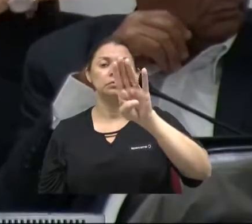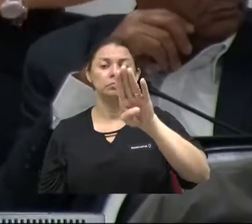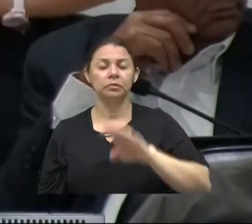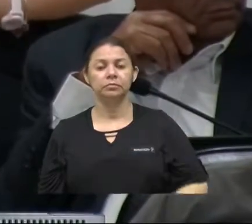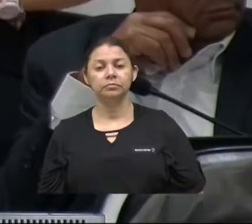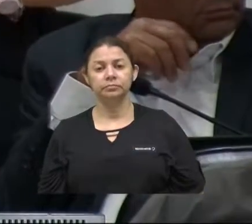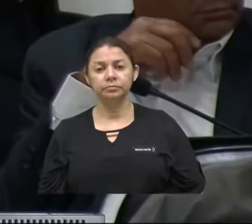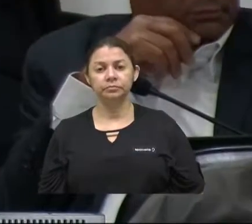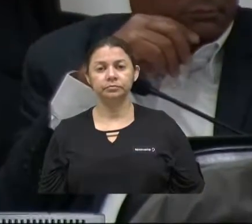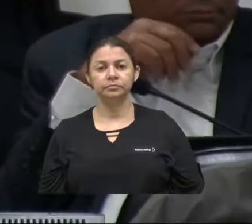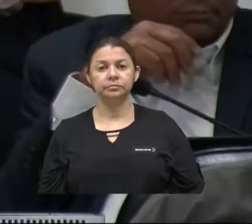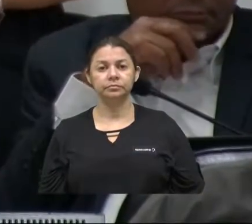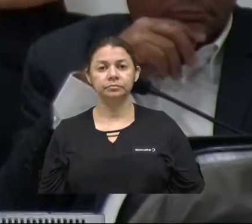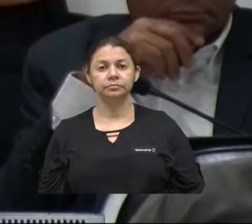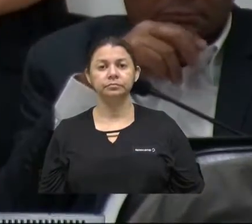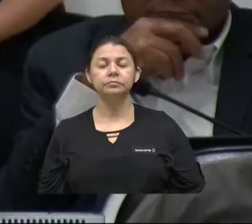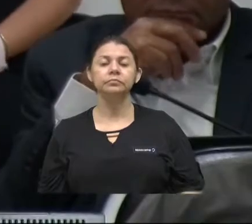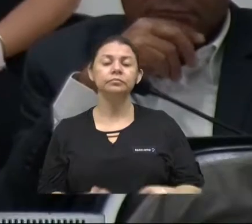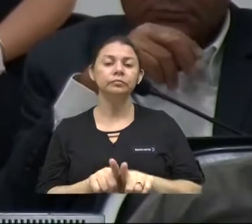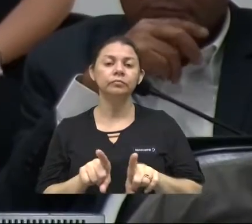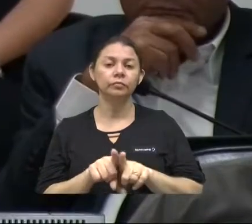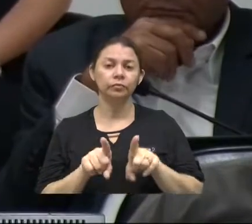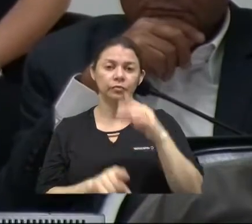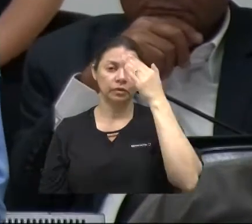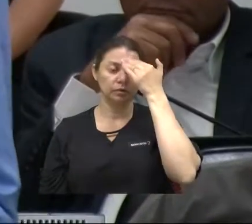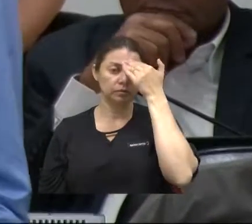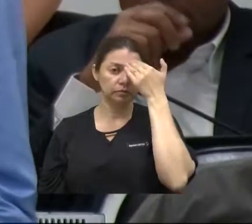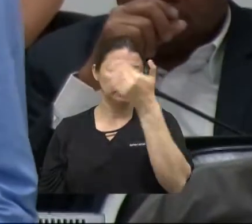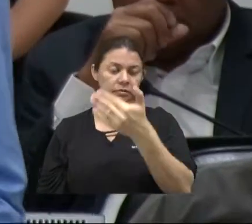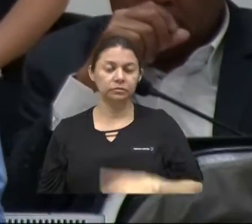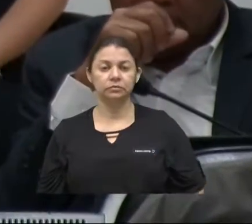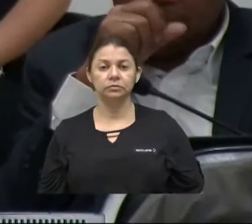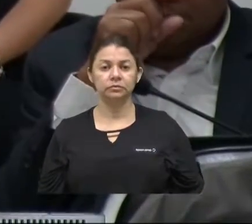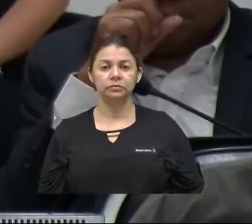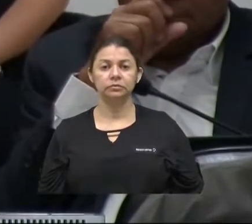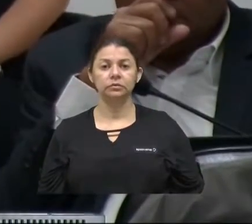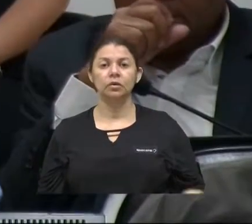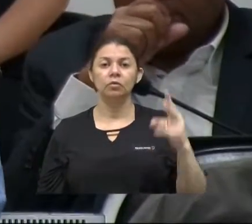Quero agradecer a presença do vereador Zé Damix, PSD,